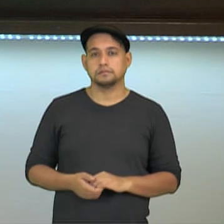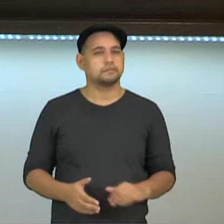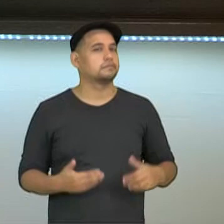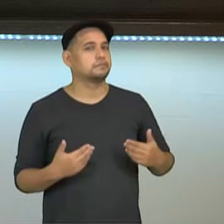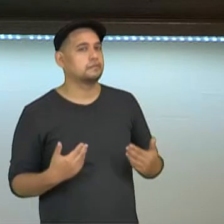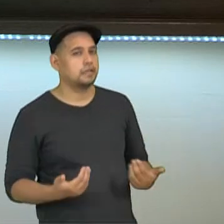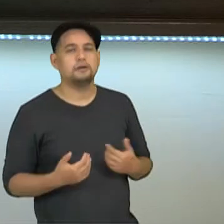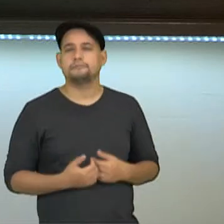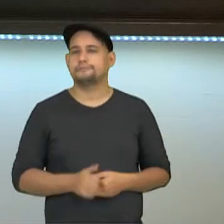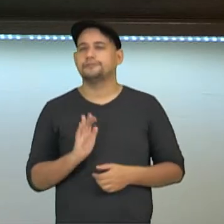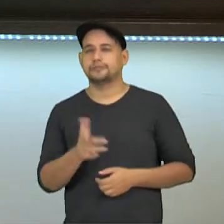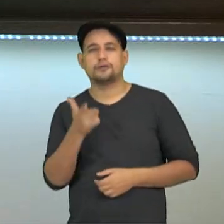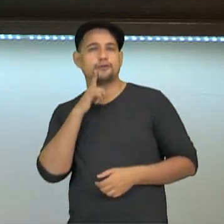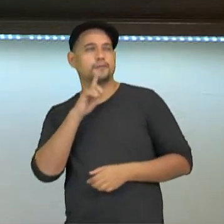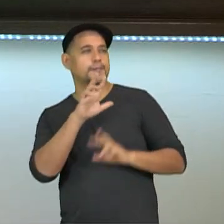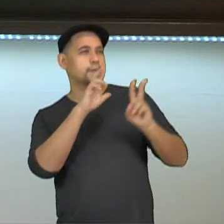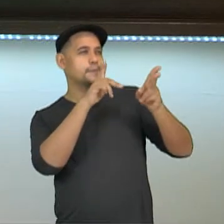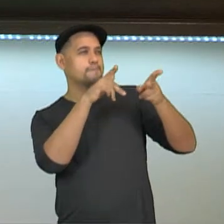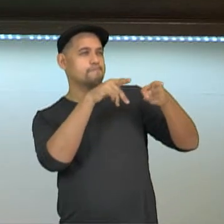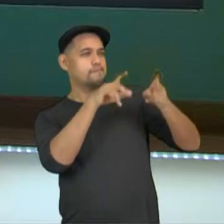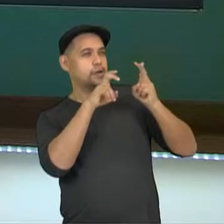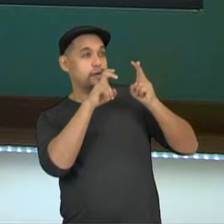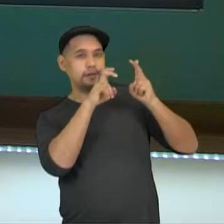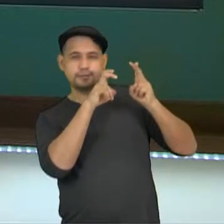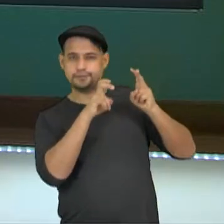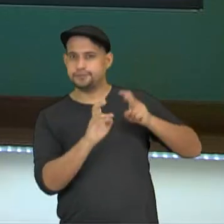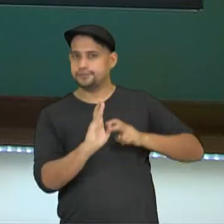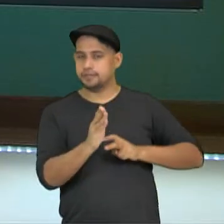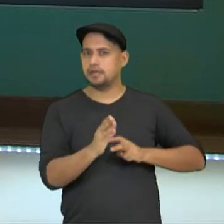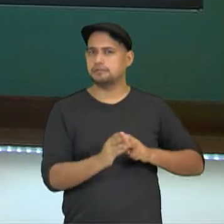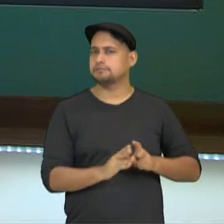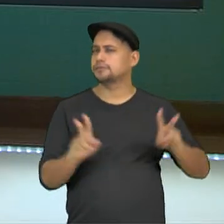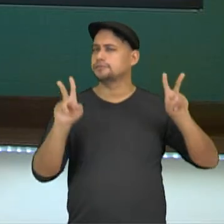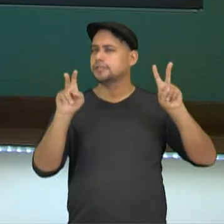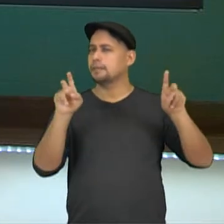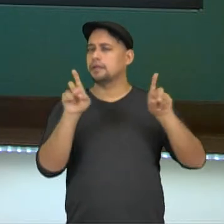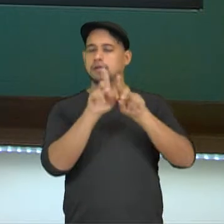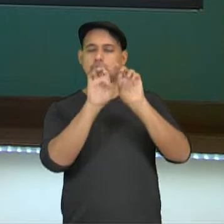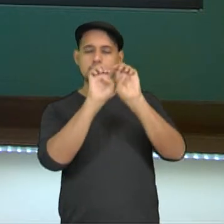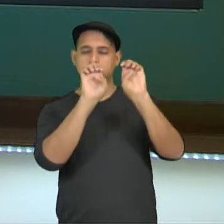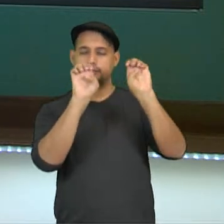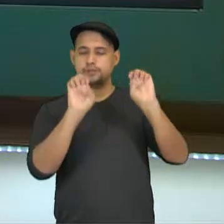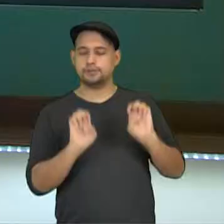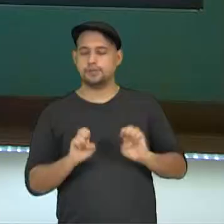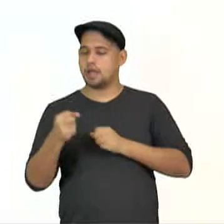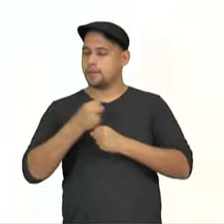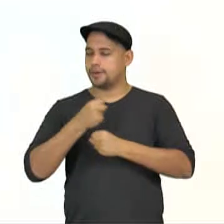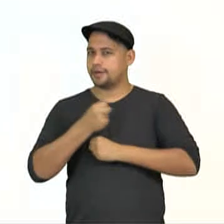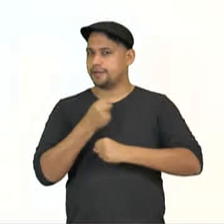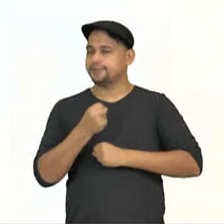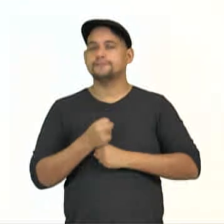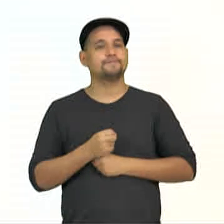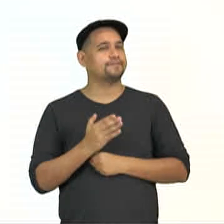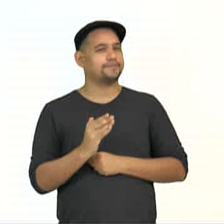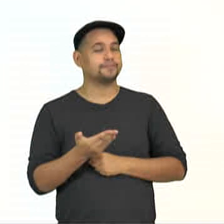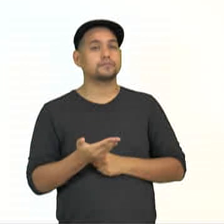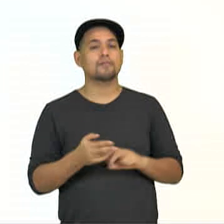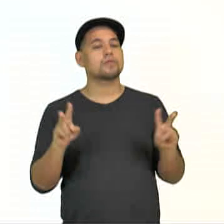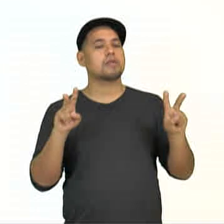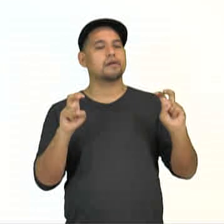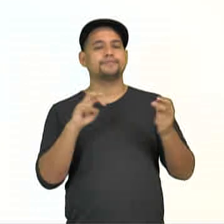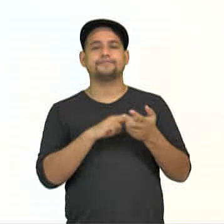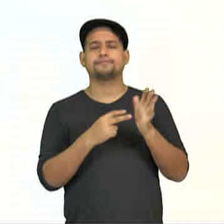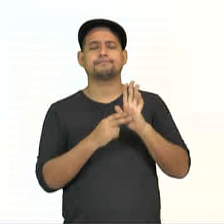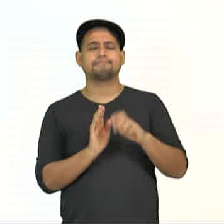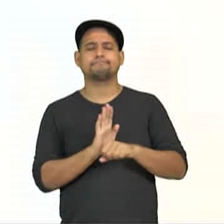Então, estudantes, conseguiram localizar aqui o tema e a estrutura dessa reportagem? Vamos lá. O tema é a ajuda